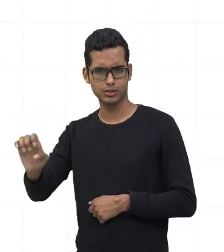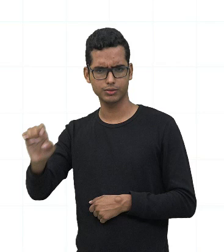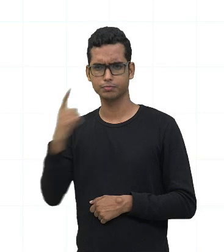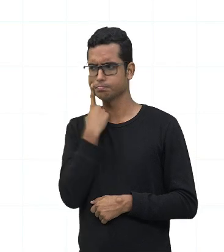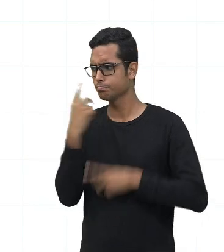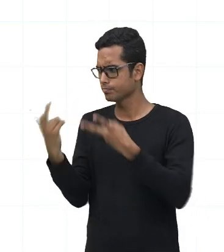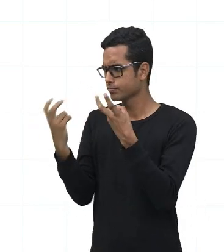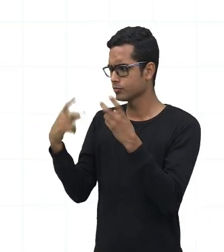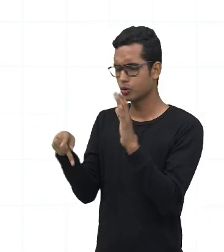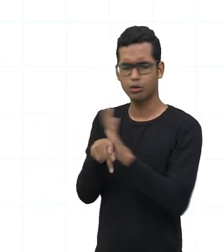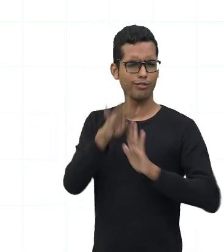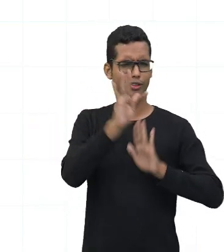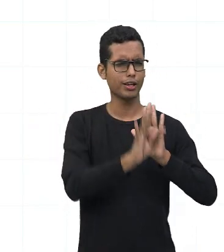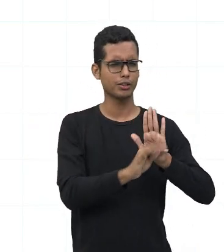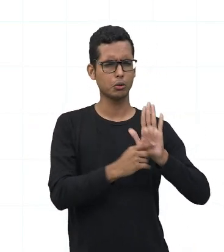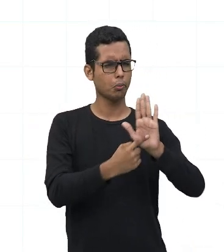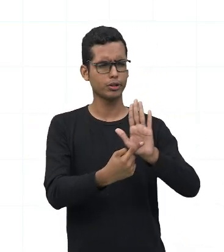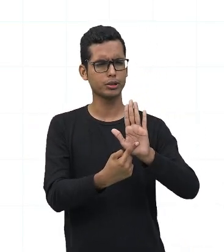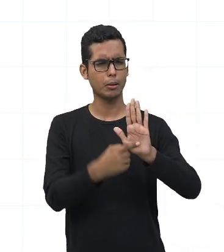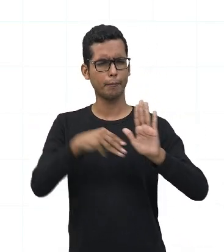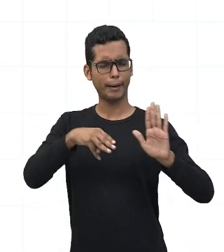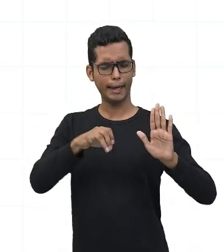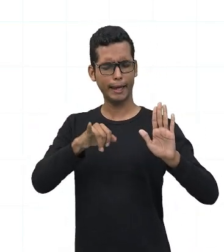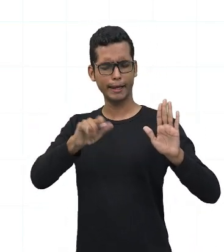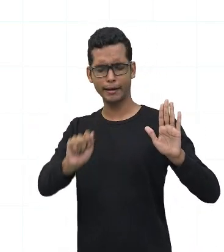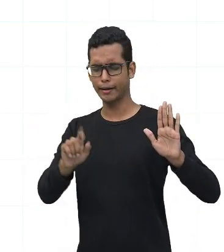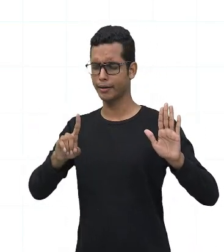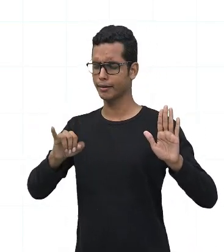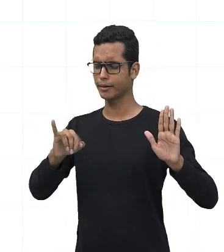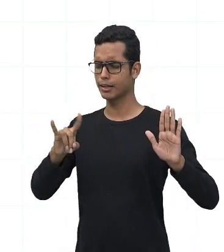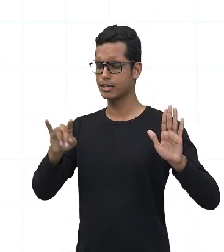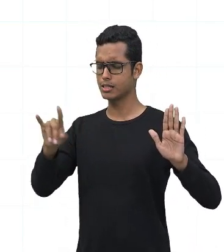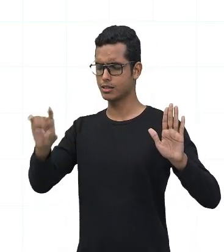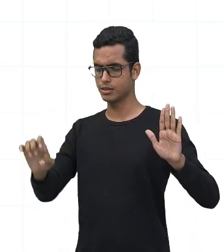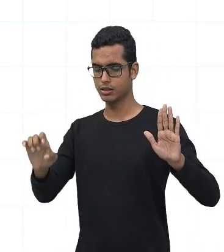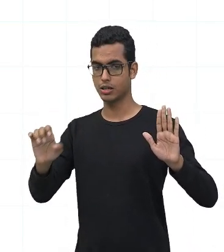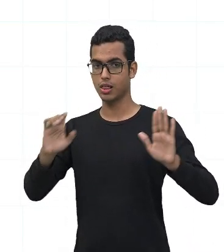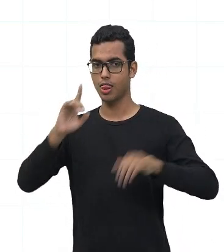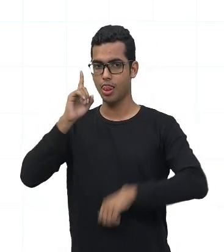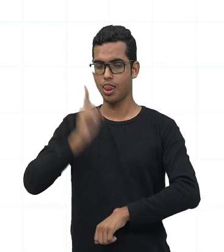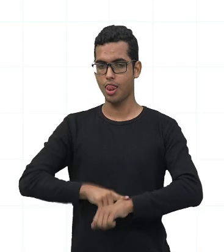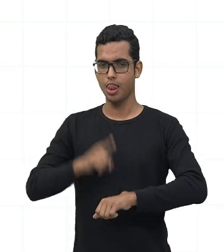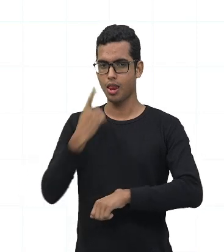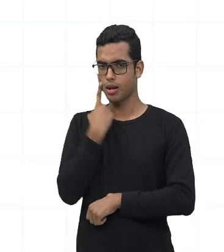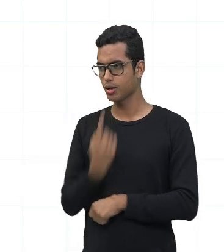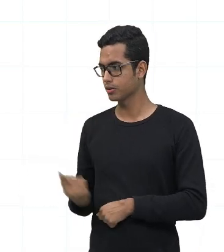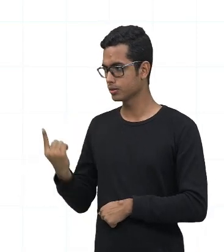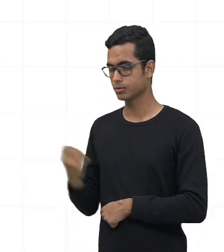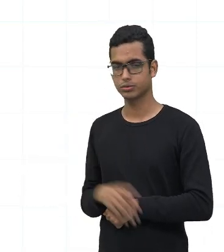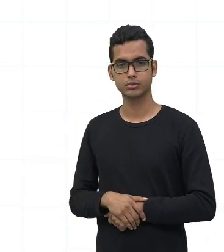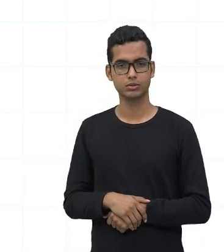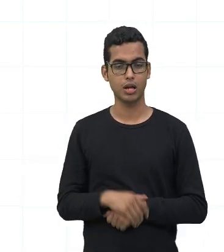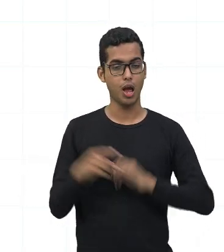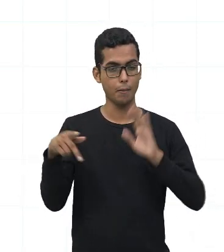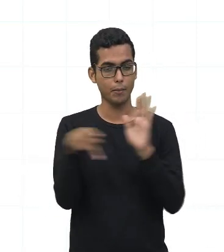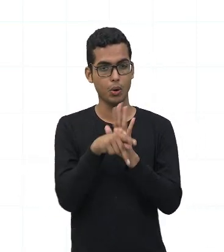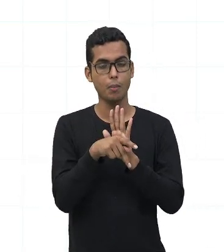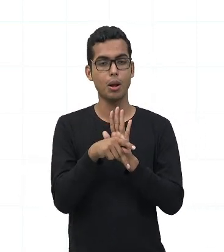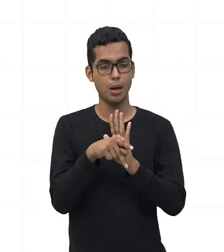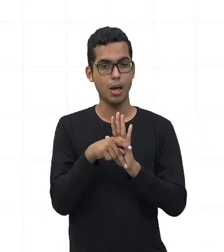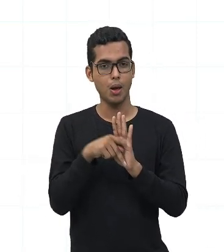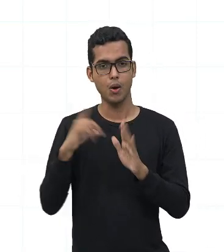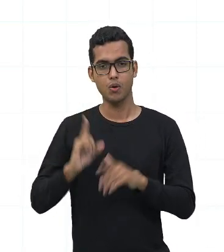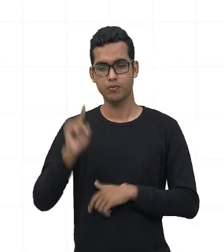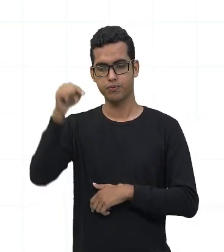sobre meia-idade, certo? Mas quando eu leio a bomba atômica fez 50 anos, eu